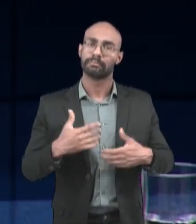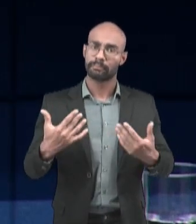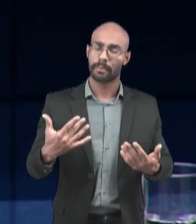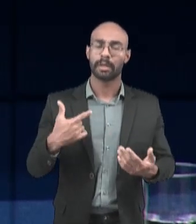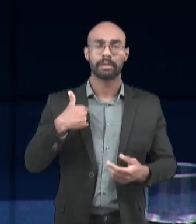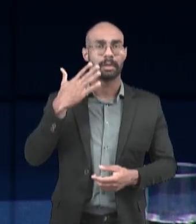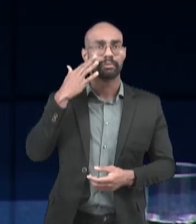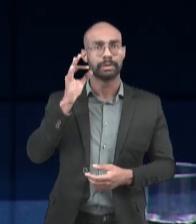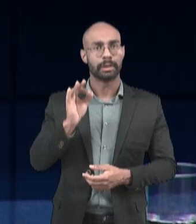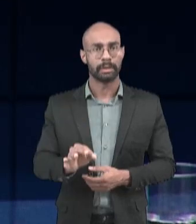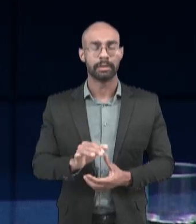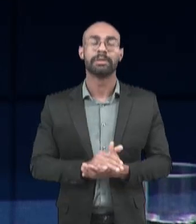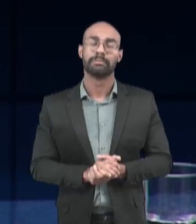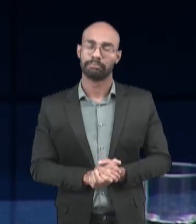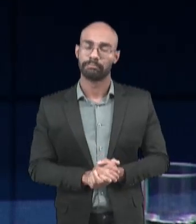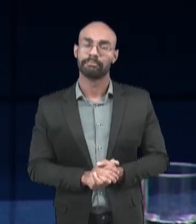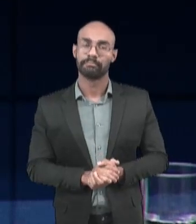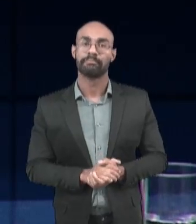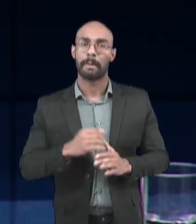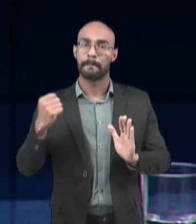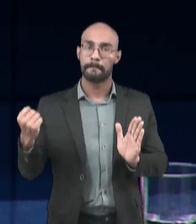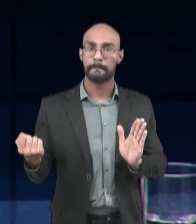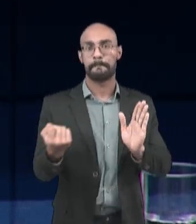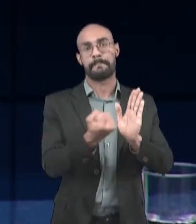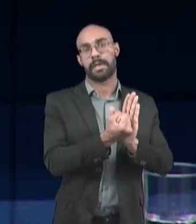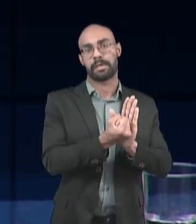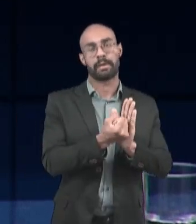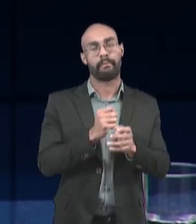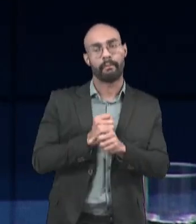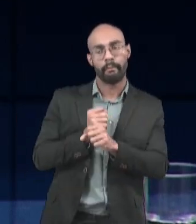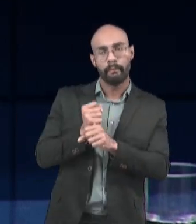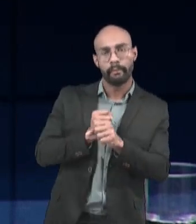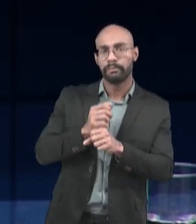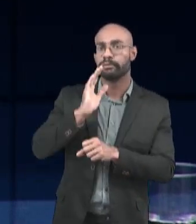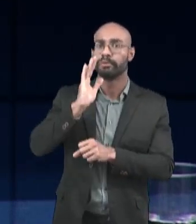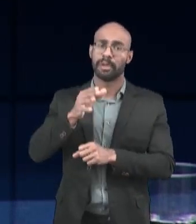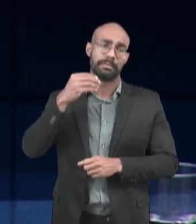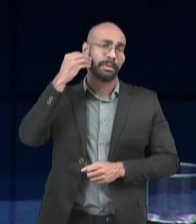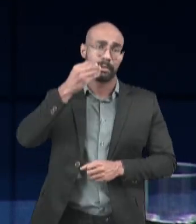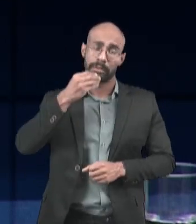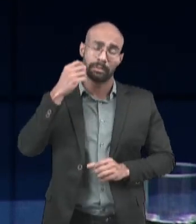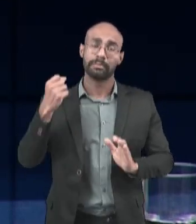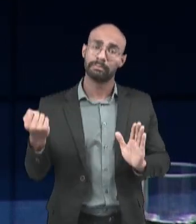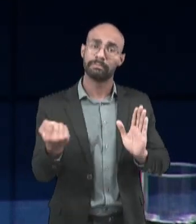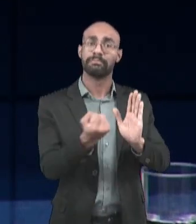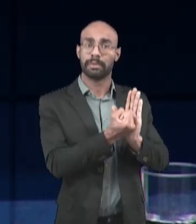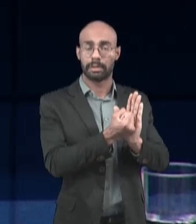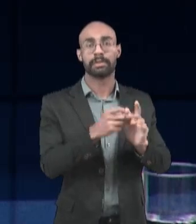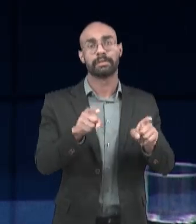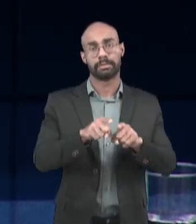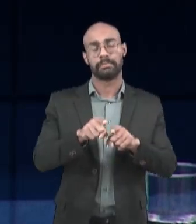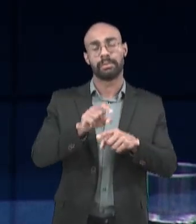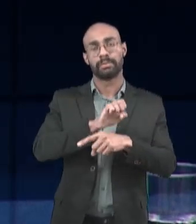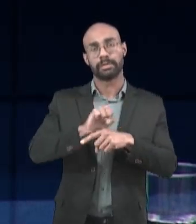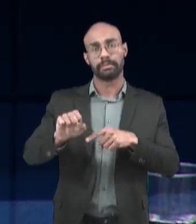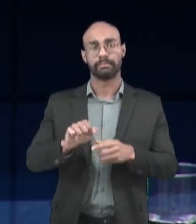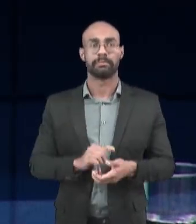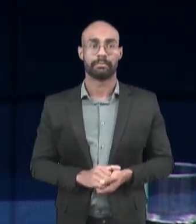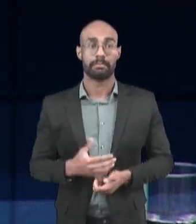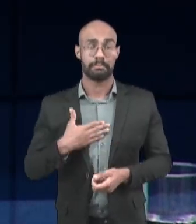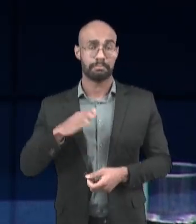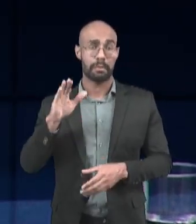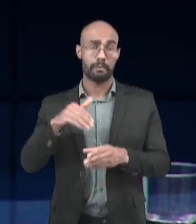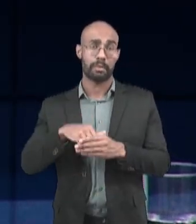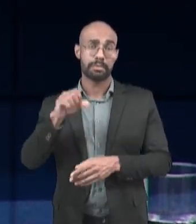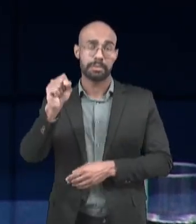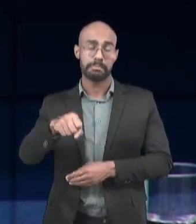com certeza vai ficar marcado nos anais, registrado nos anais do nosso estado. Meu voto é